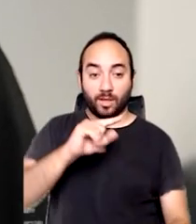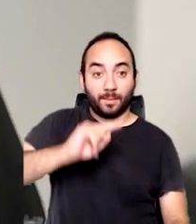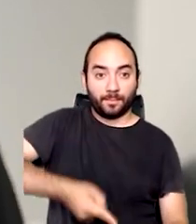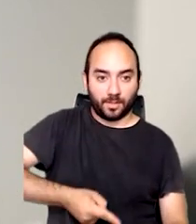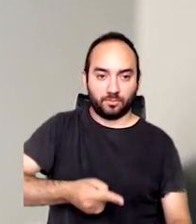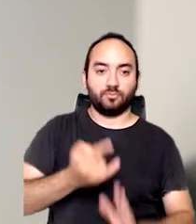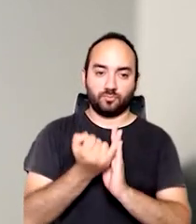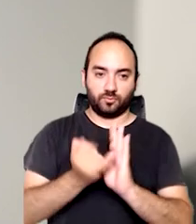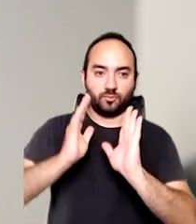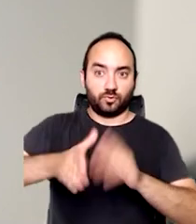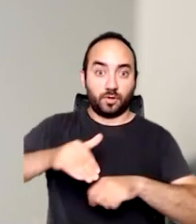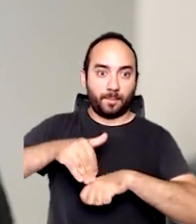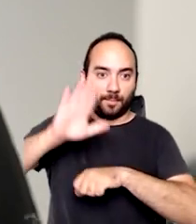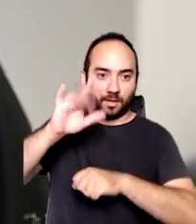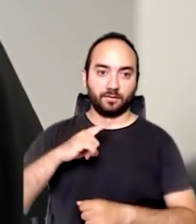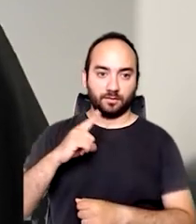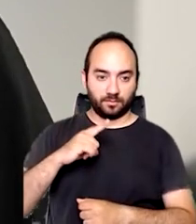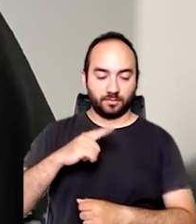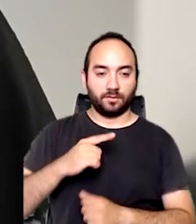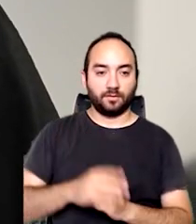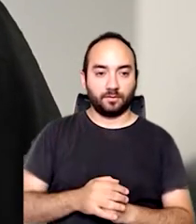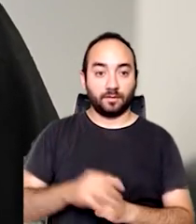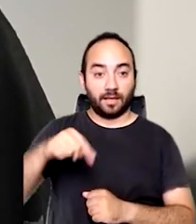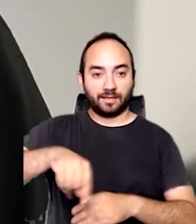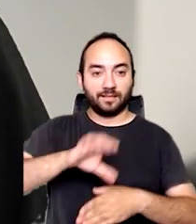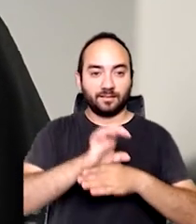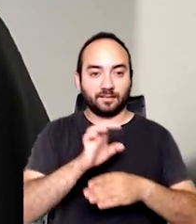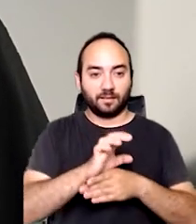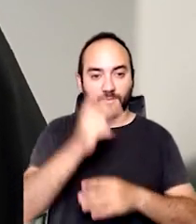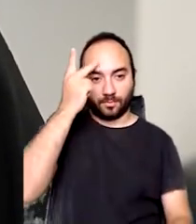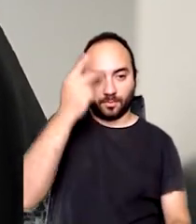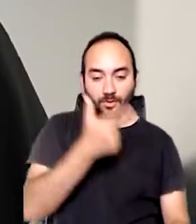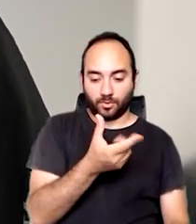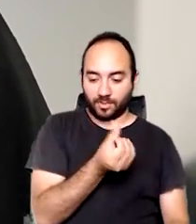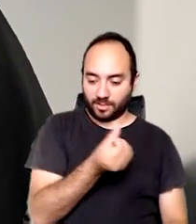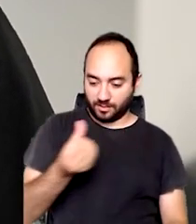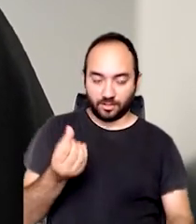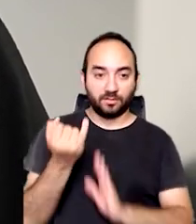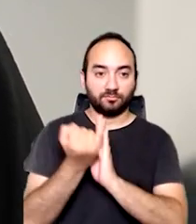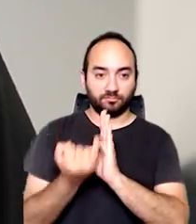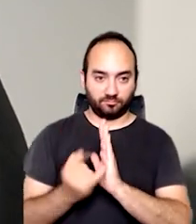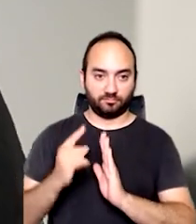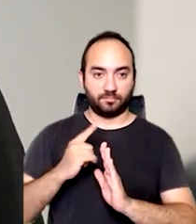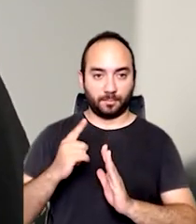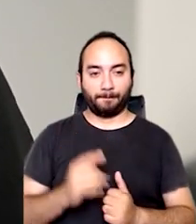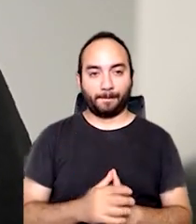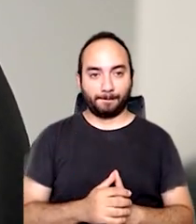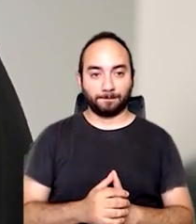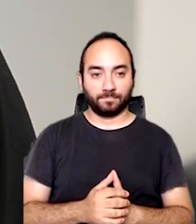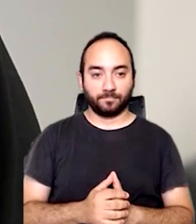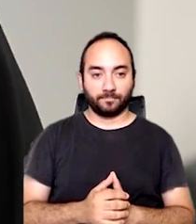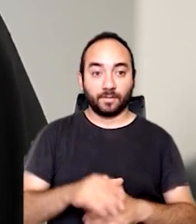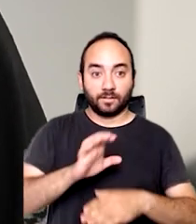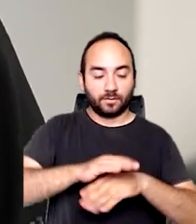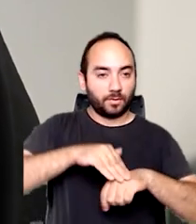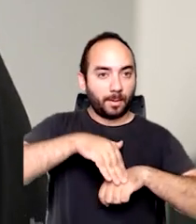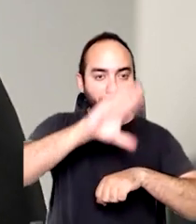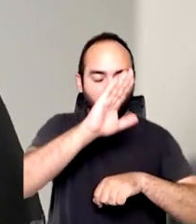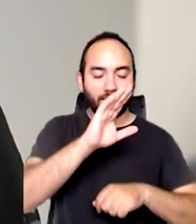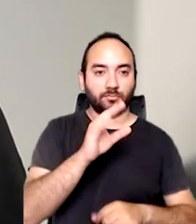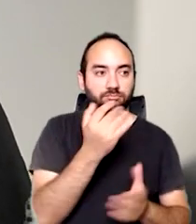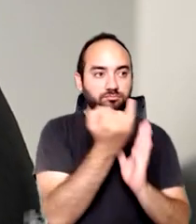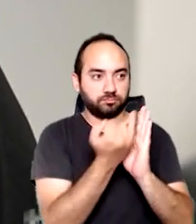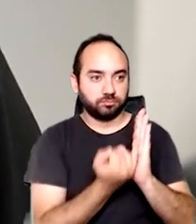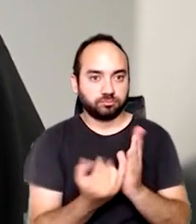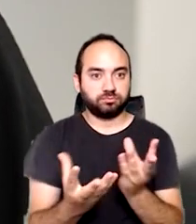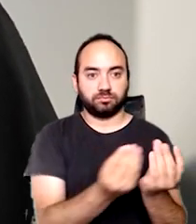4.000 inscritas aqui no Estado de São Paulo tivemos 266 inscritas e o estado com